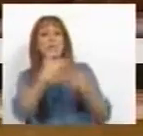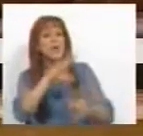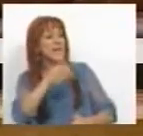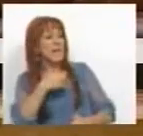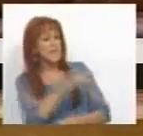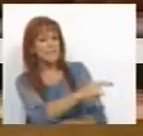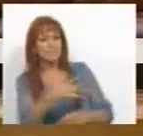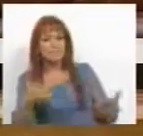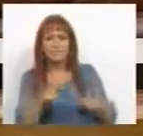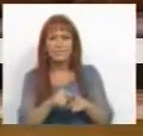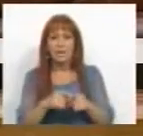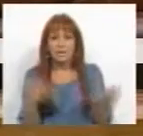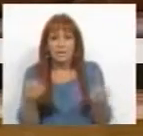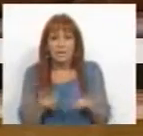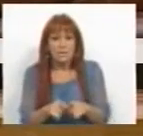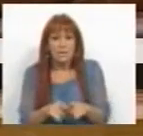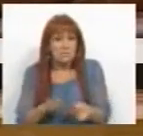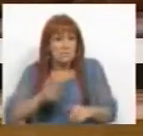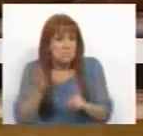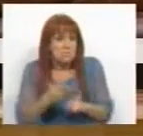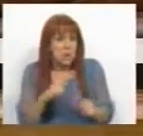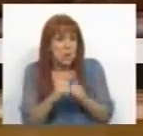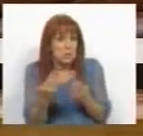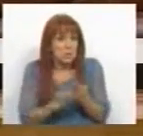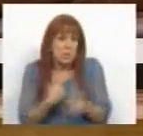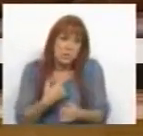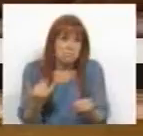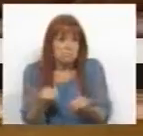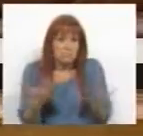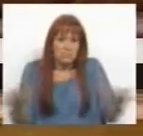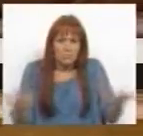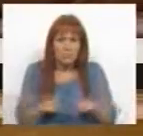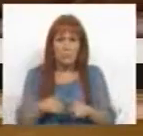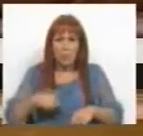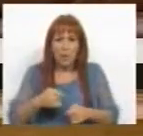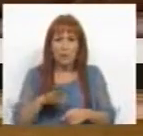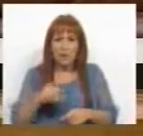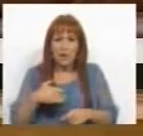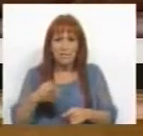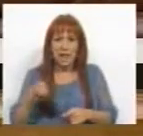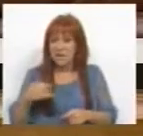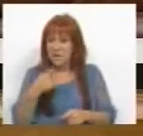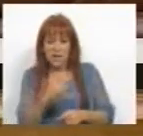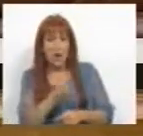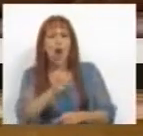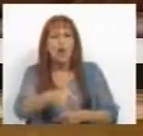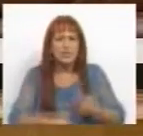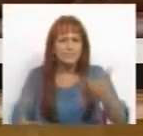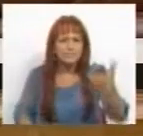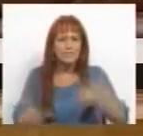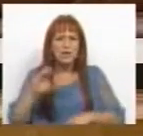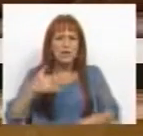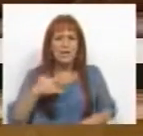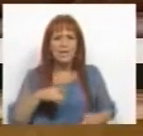do CDS, que aliás não condenam os documentos, o que é reconhecido pelo próprio PSD, dizer o seguinte: